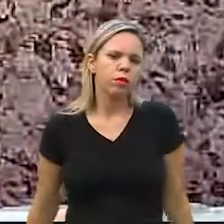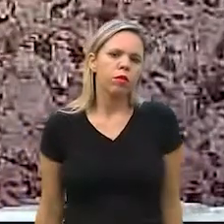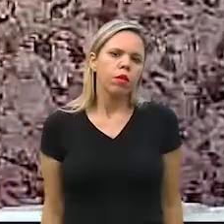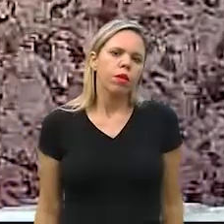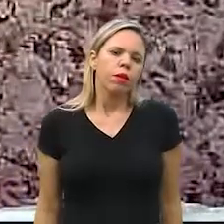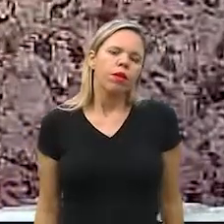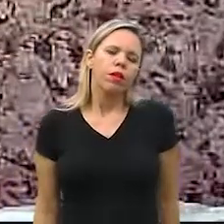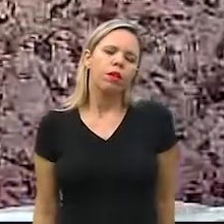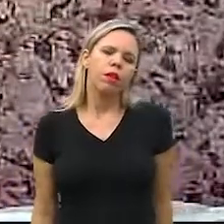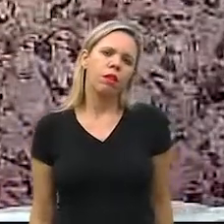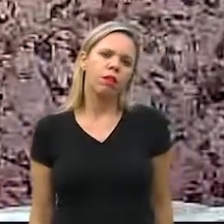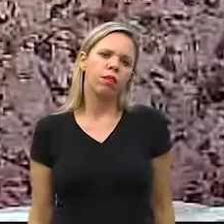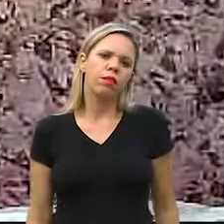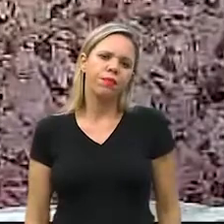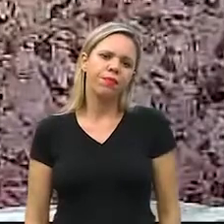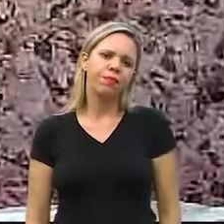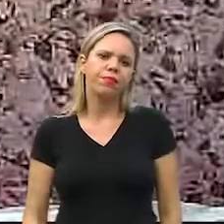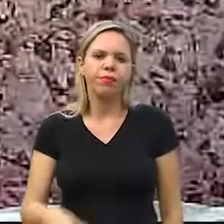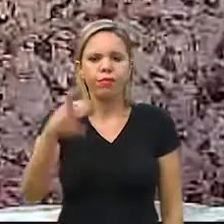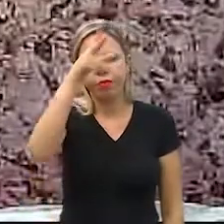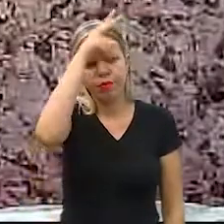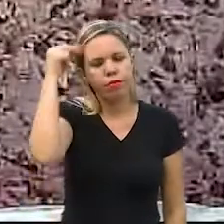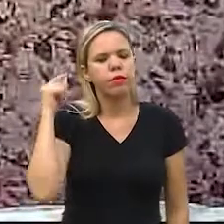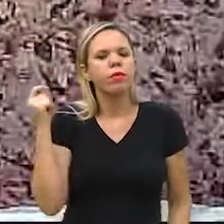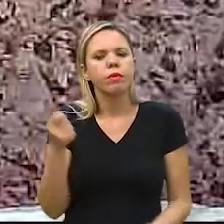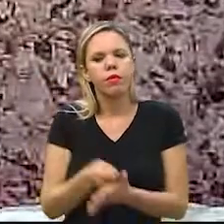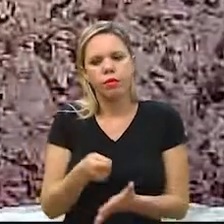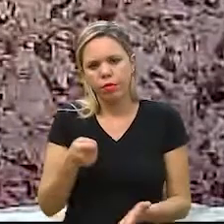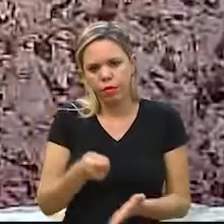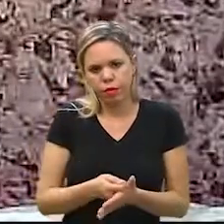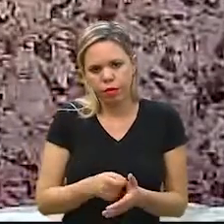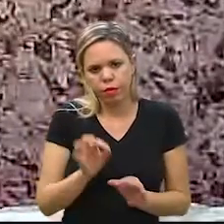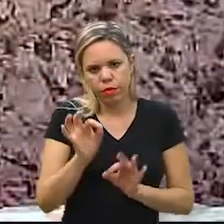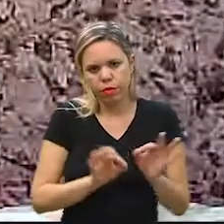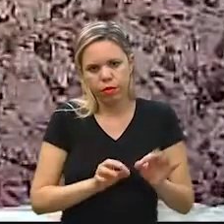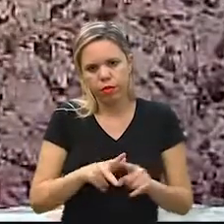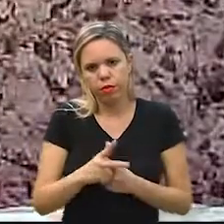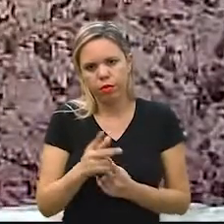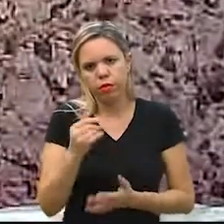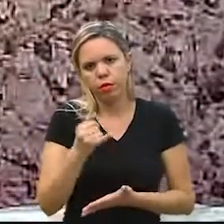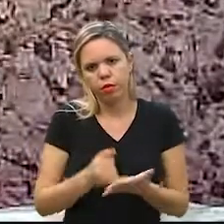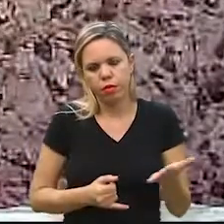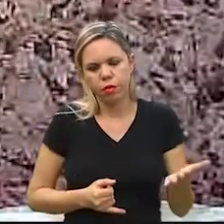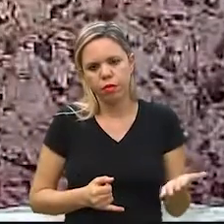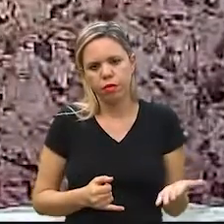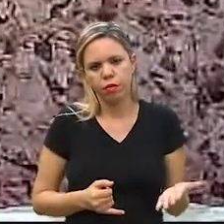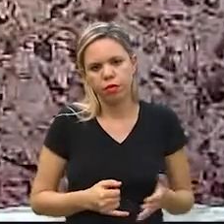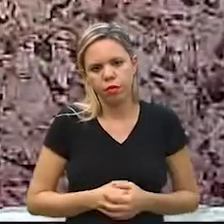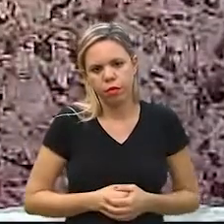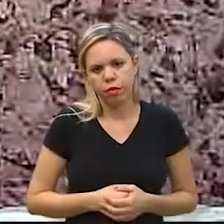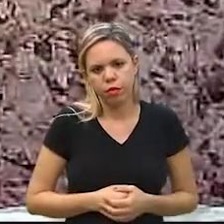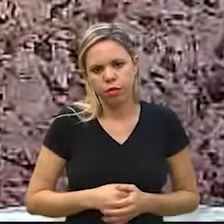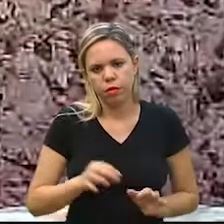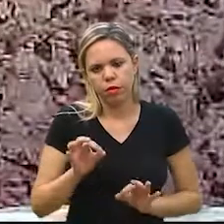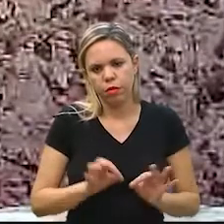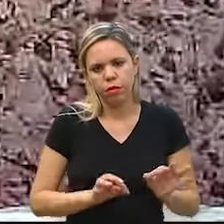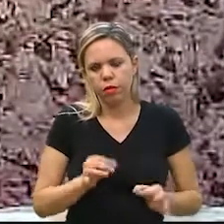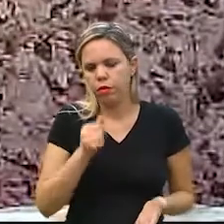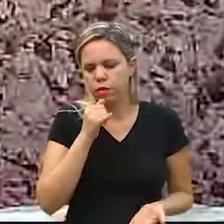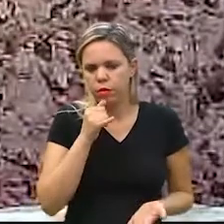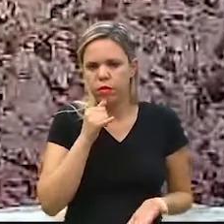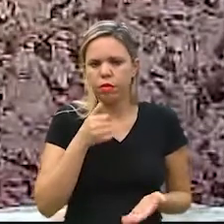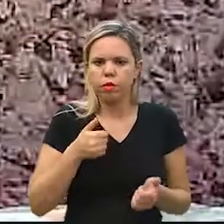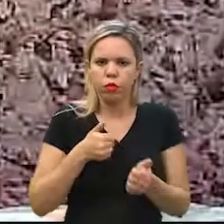Entendeu? A prefeitura é obrigada a reajustar os impostos, pelo menos Reajustar